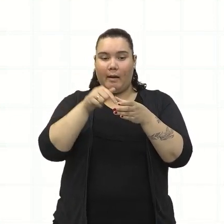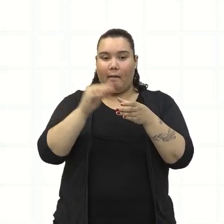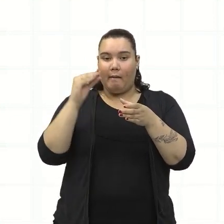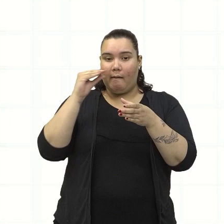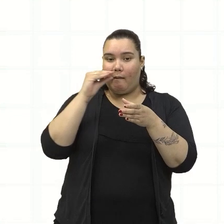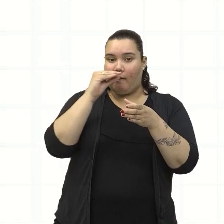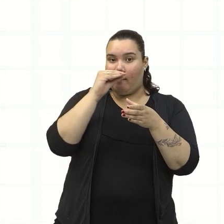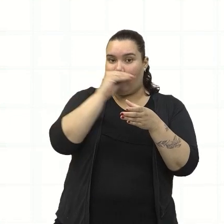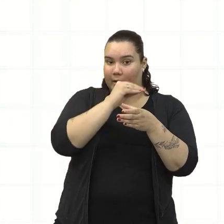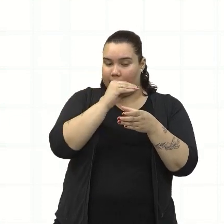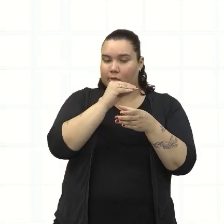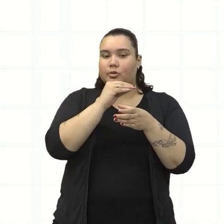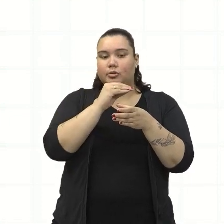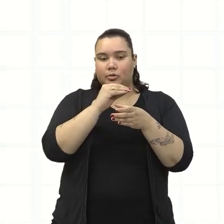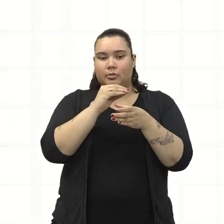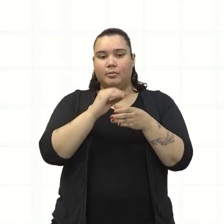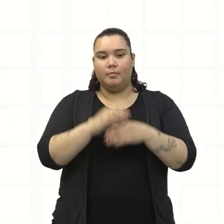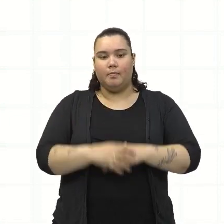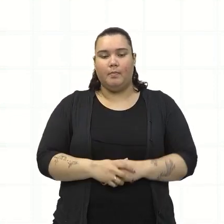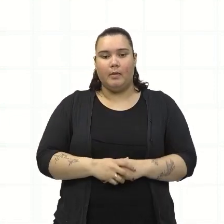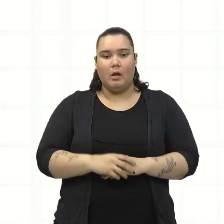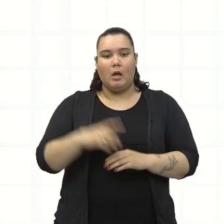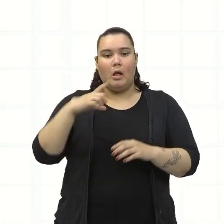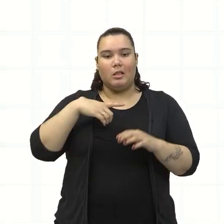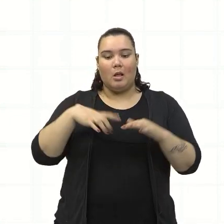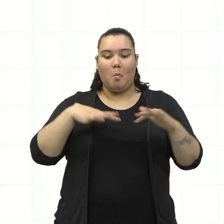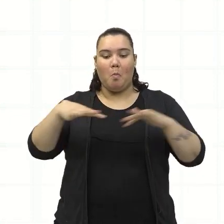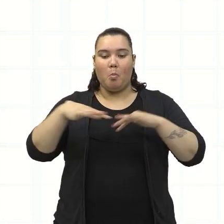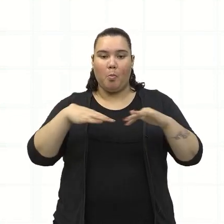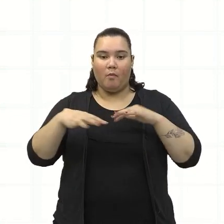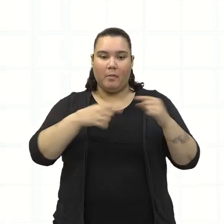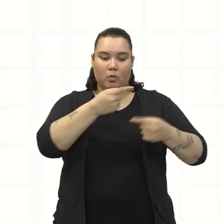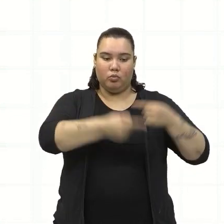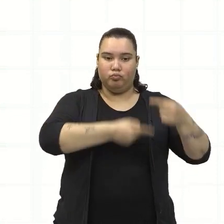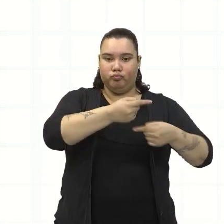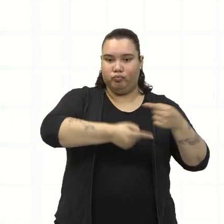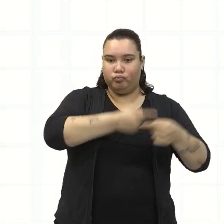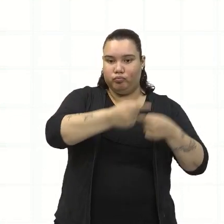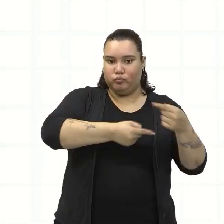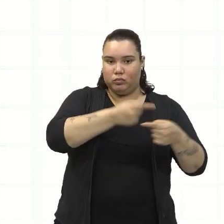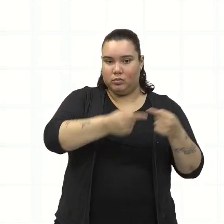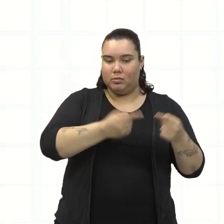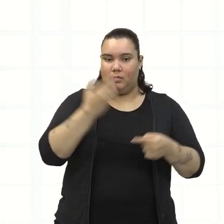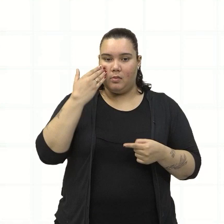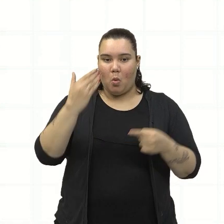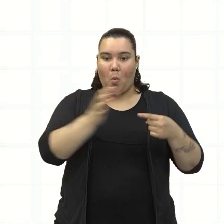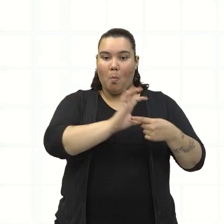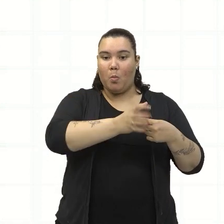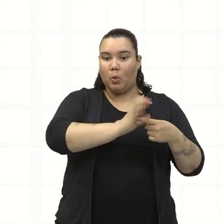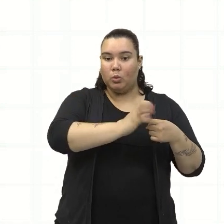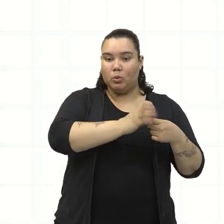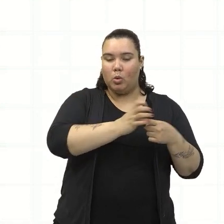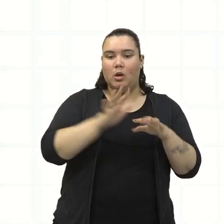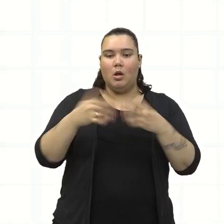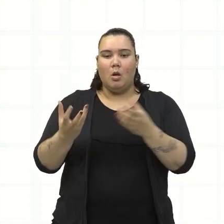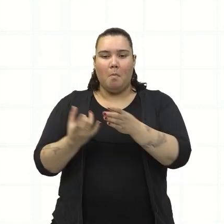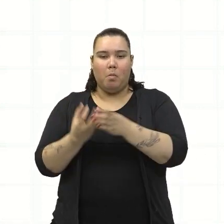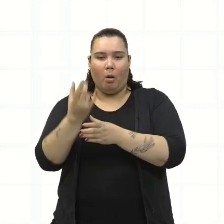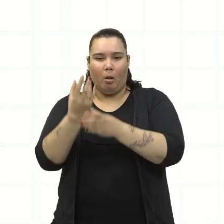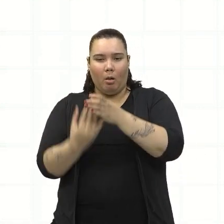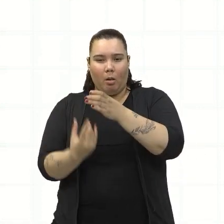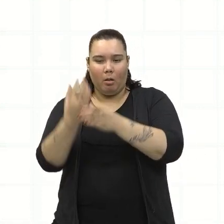está esquentando aí na caldeira, vai movimentar as turbinas, né? Olha só, acontece o movimento dessas turbinas